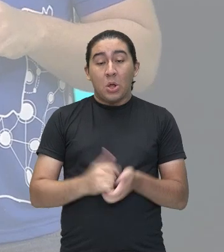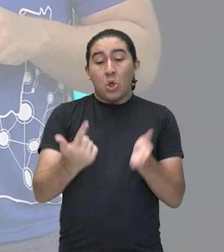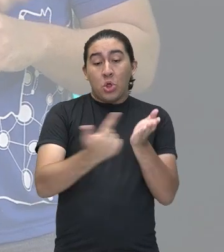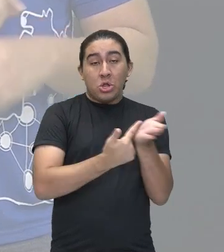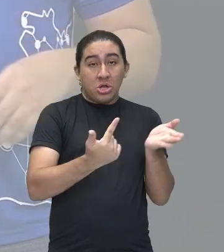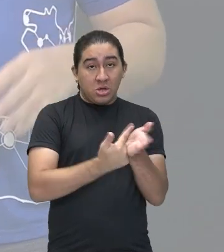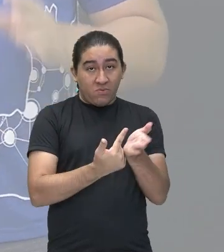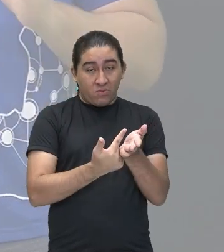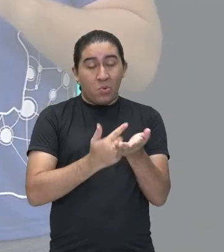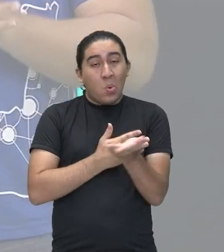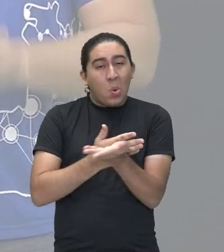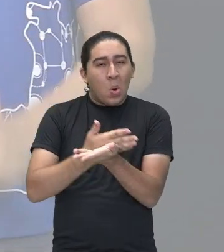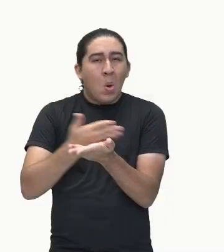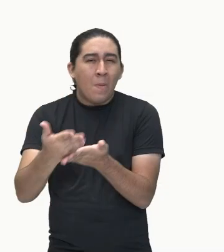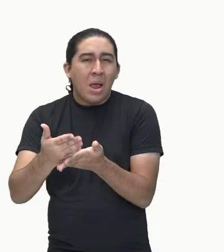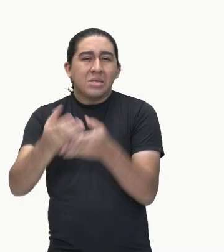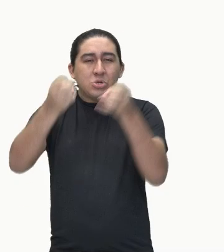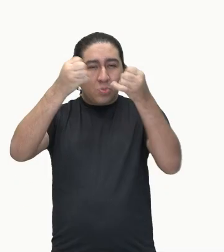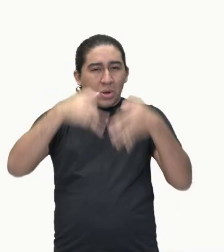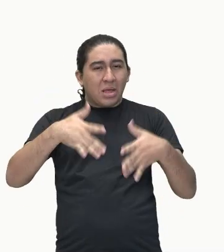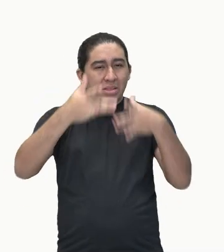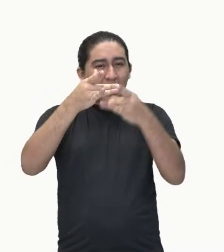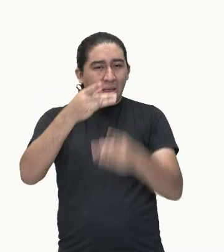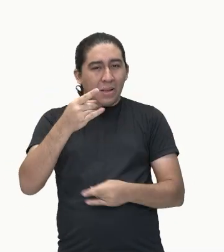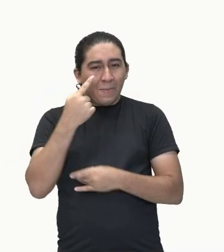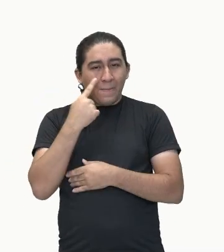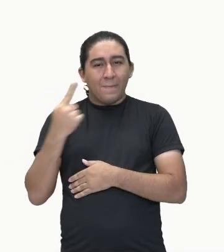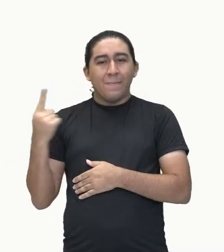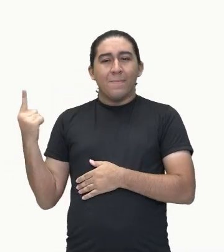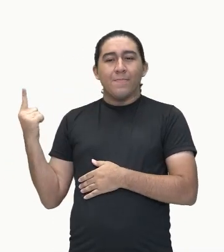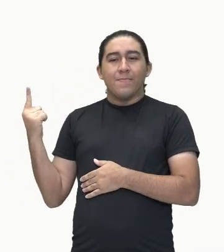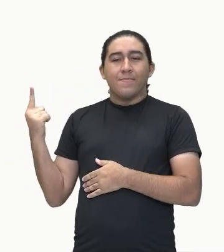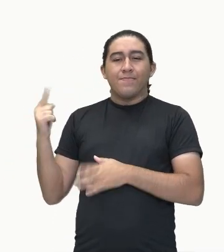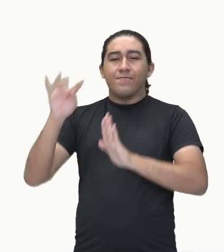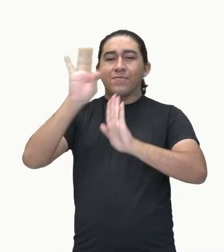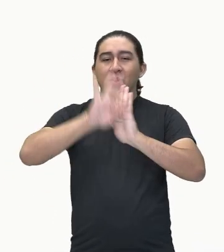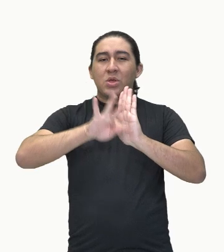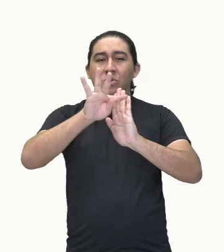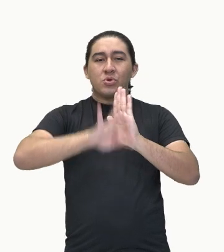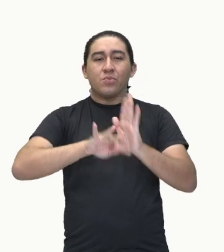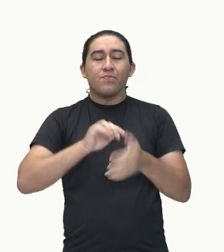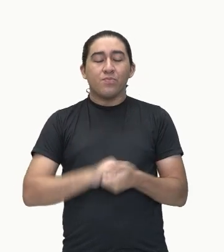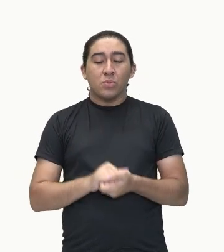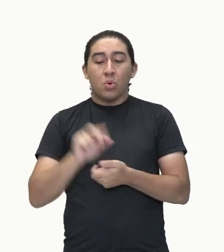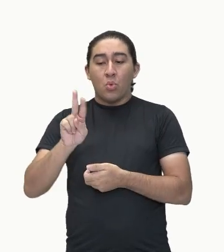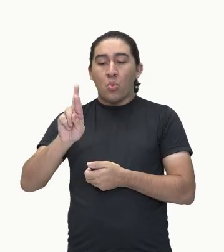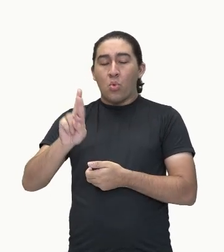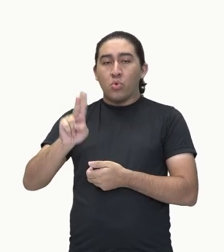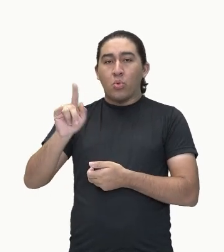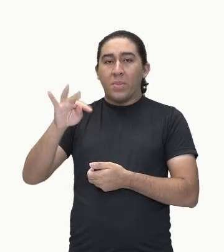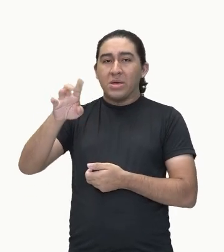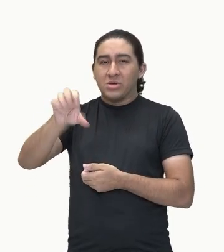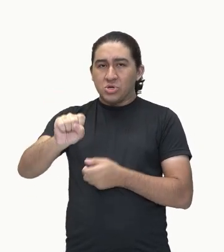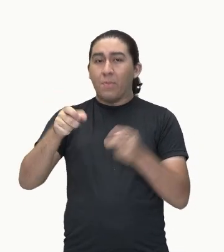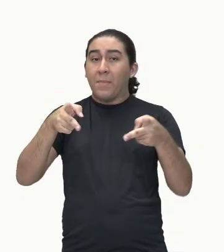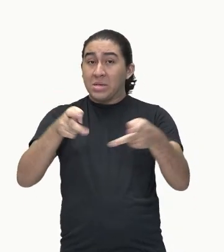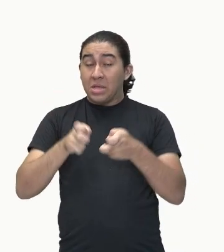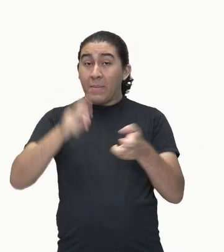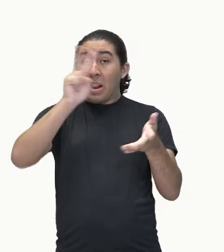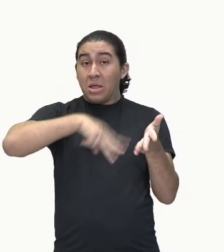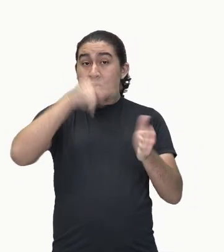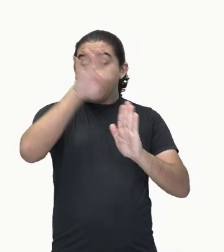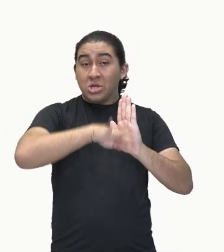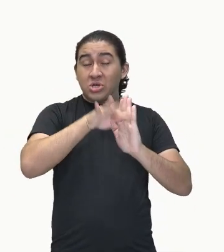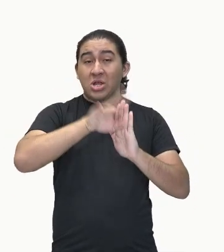principalmente sobre o Jeca Tatu. Então colocando aí para vocês, olha só o nosso texto. Urupês, percebam que urupês é exatamente bicho de